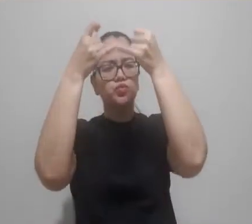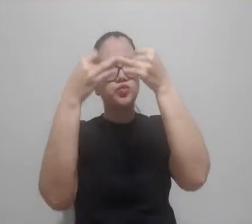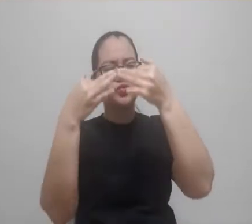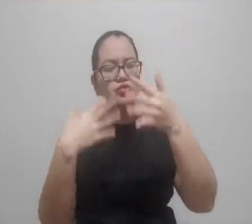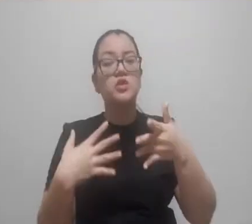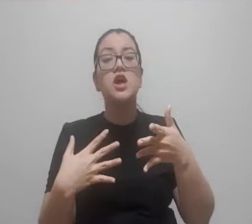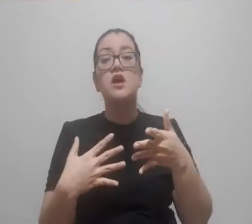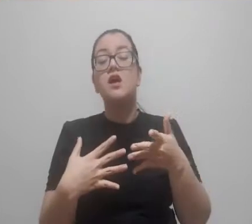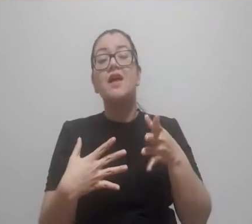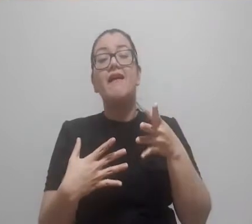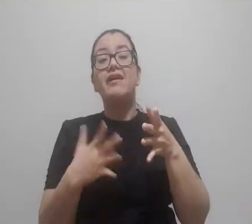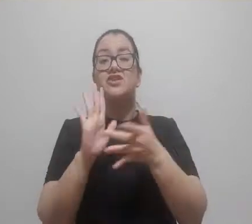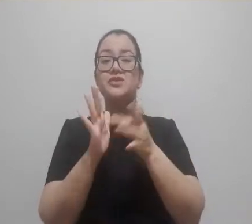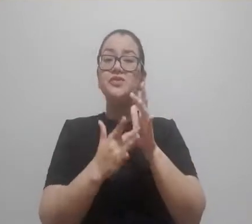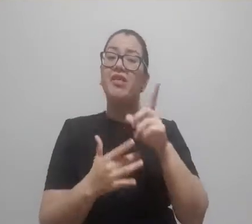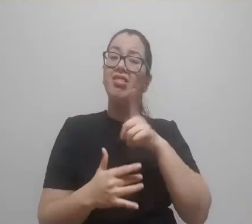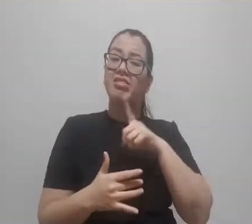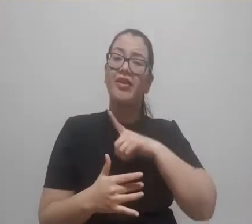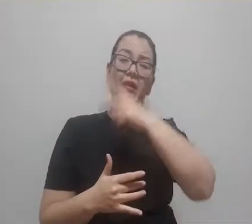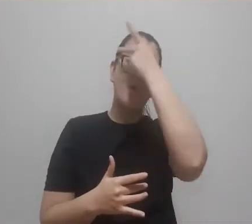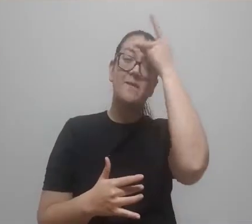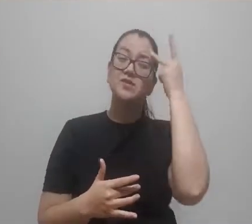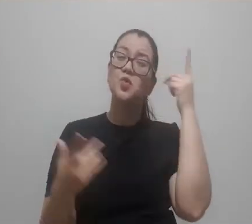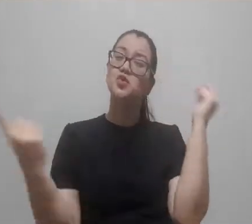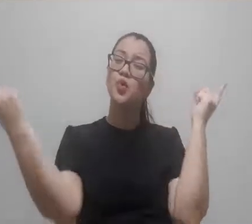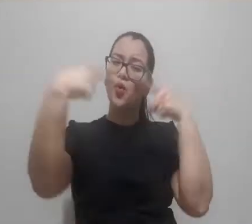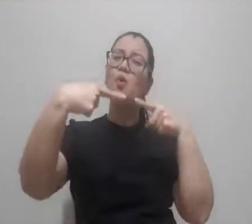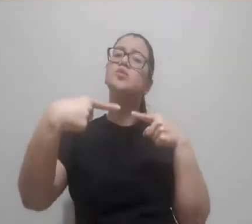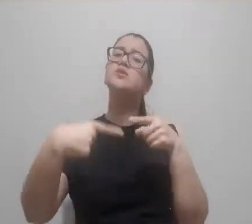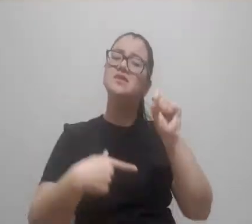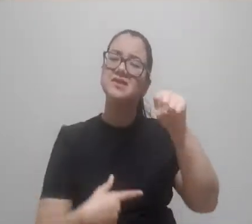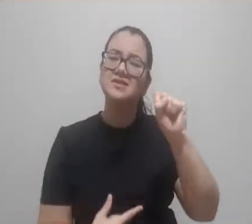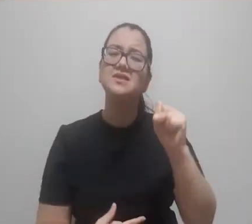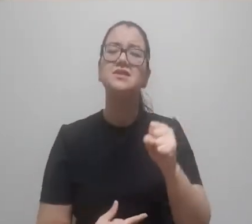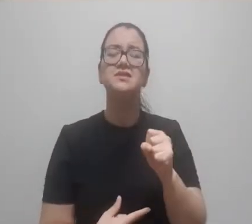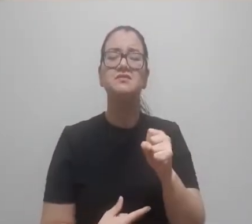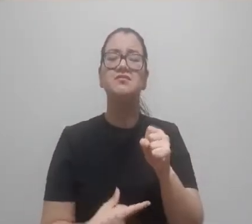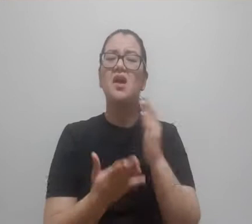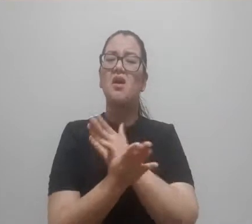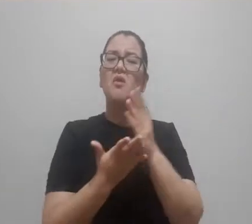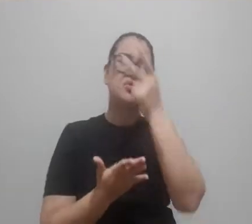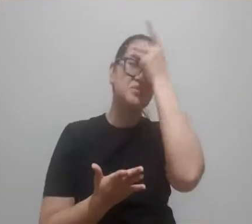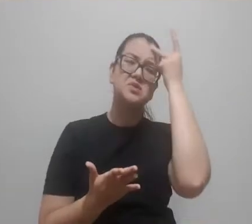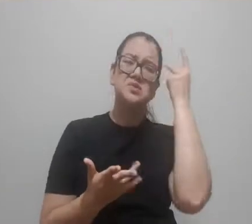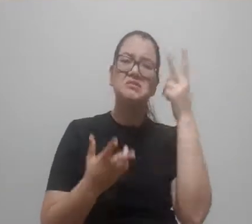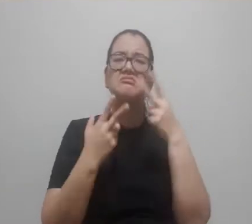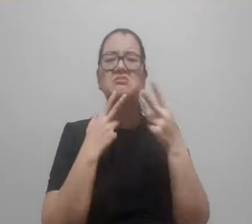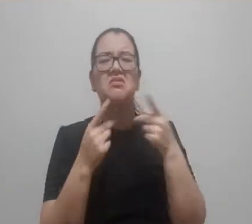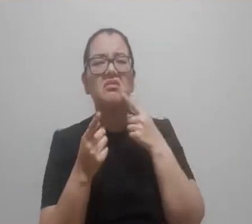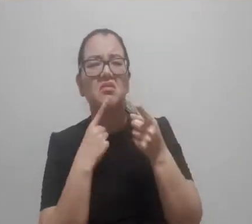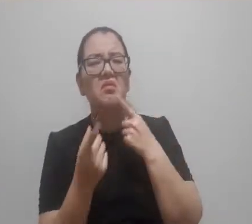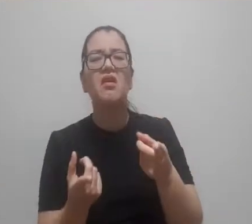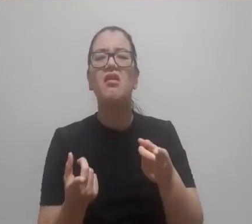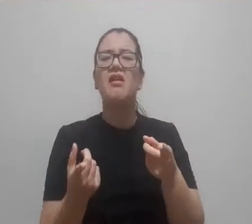certo antagonismo. Um antagonismo, uma crítica, uma perseguição, ele foi